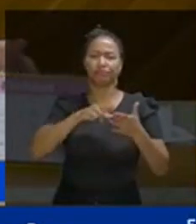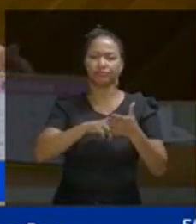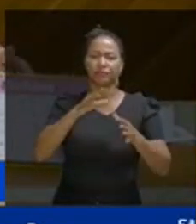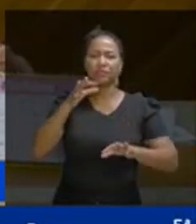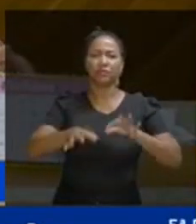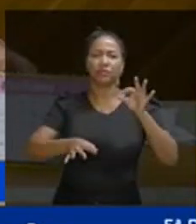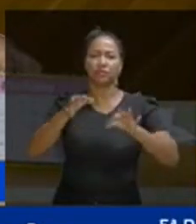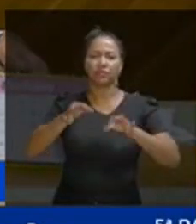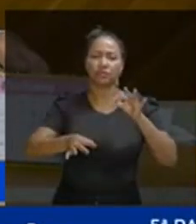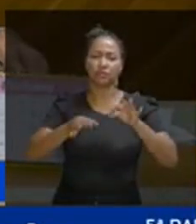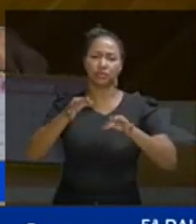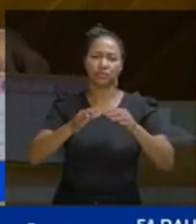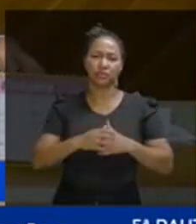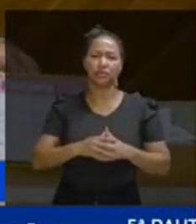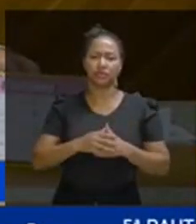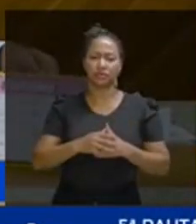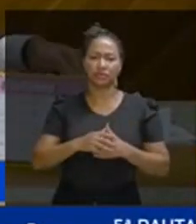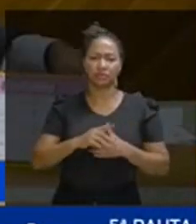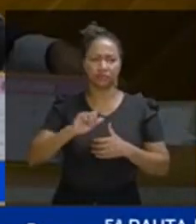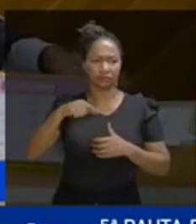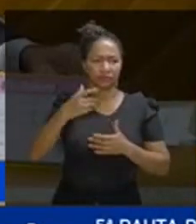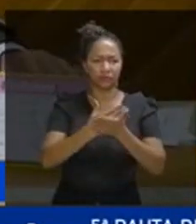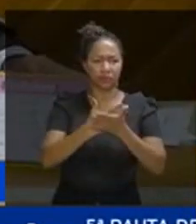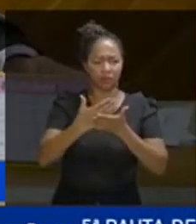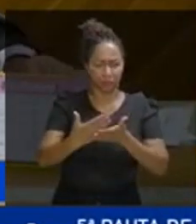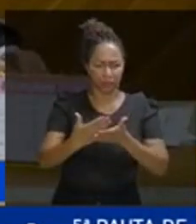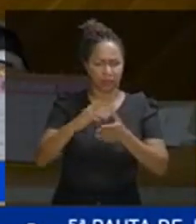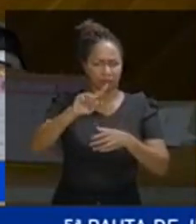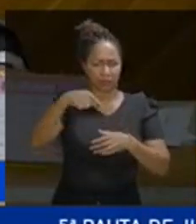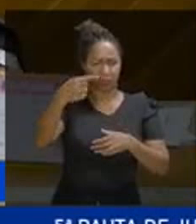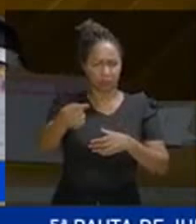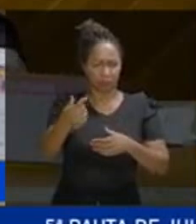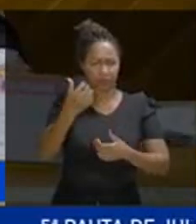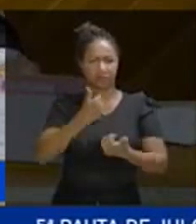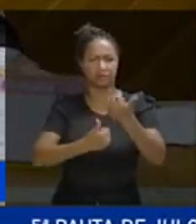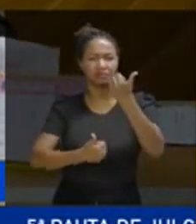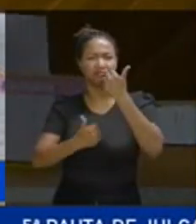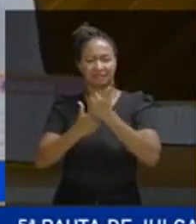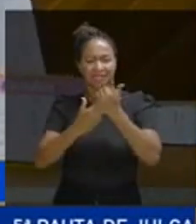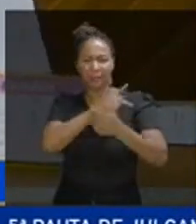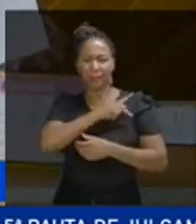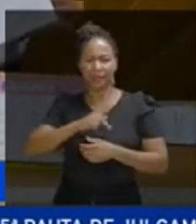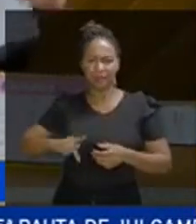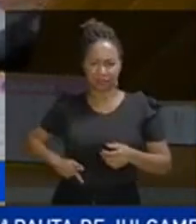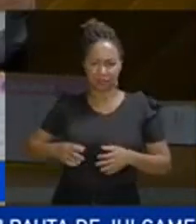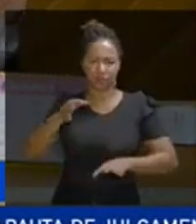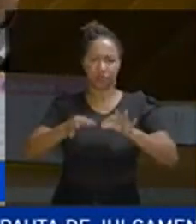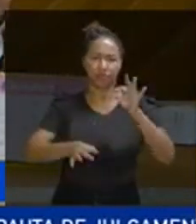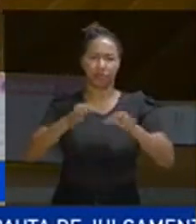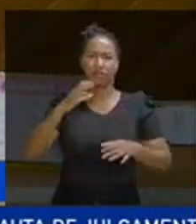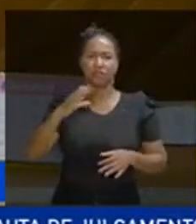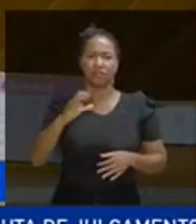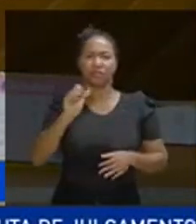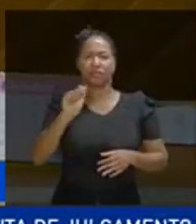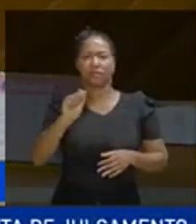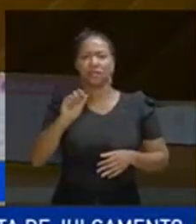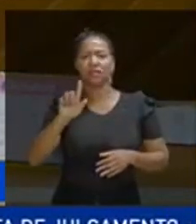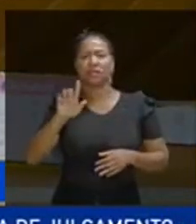em julgamento, eu vou fazer o pregão e depois passo a presidência ao juiz Carlos Storck.